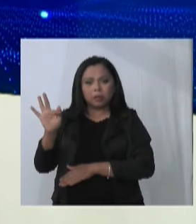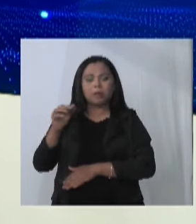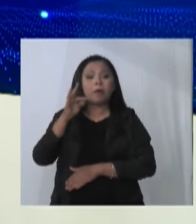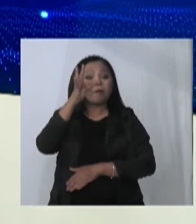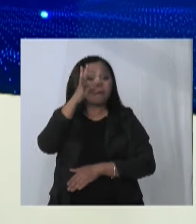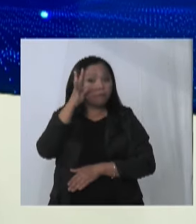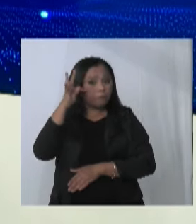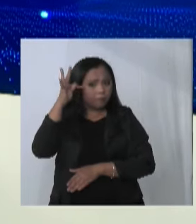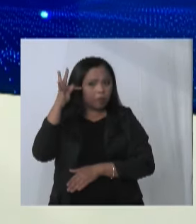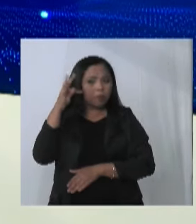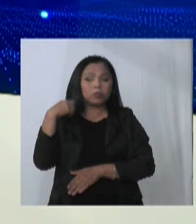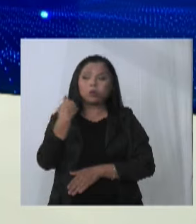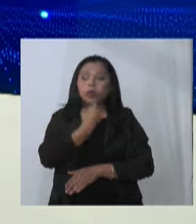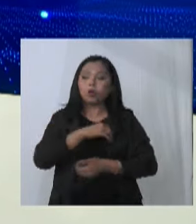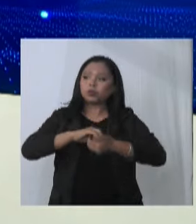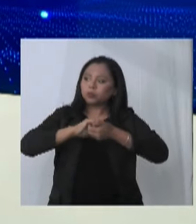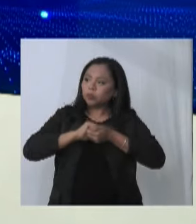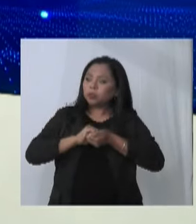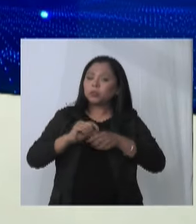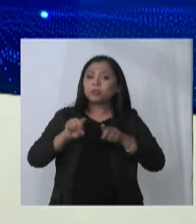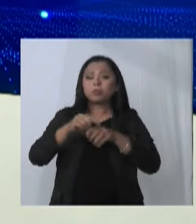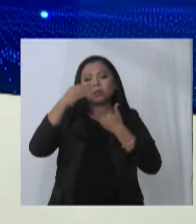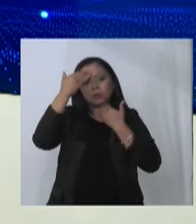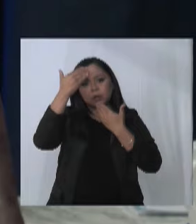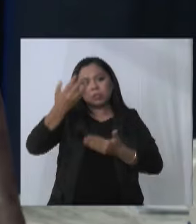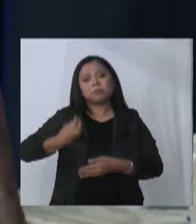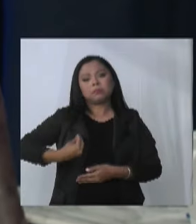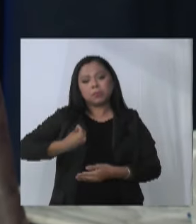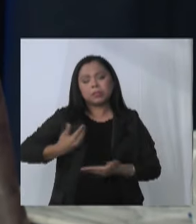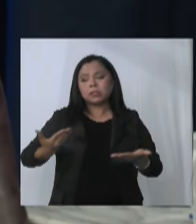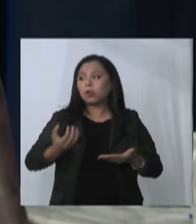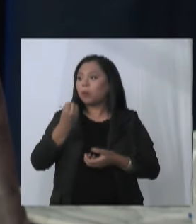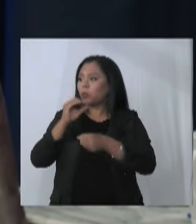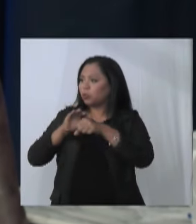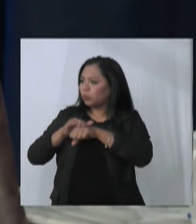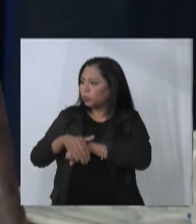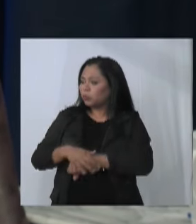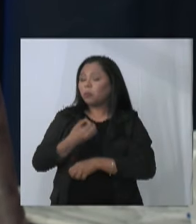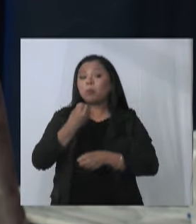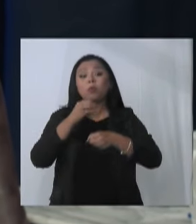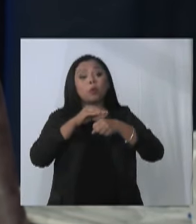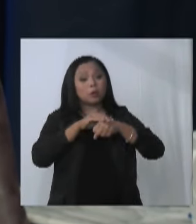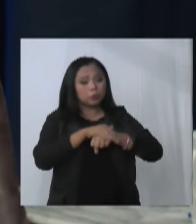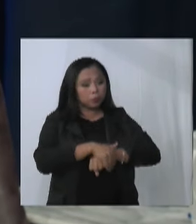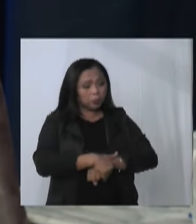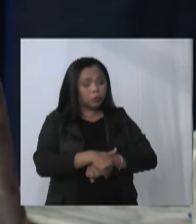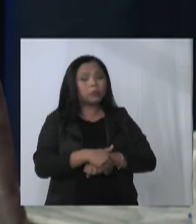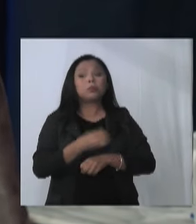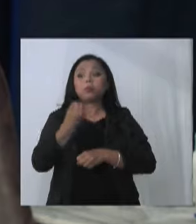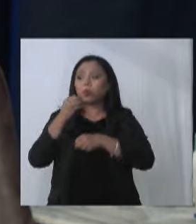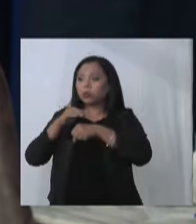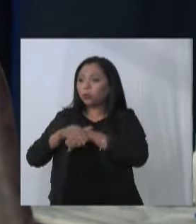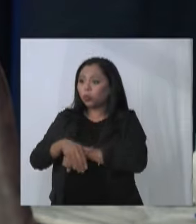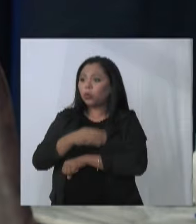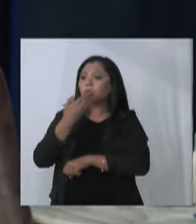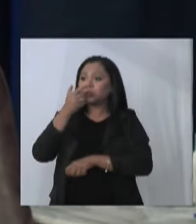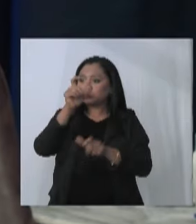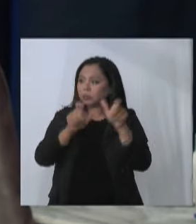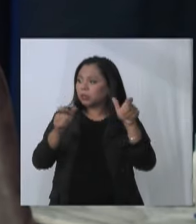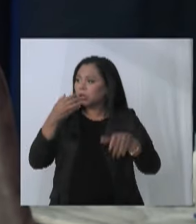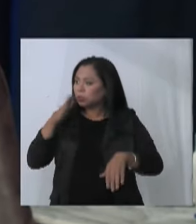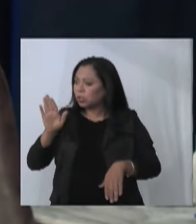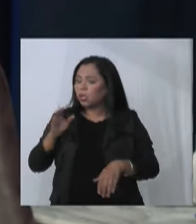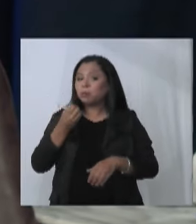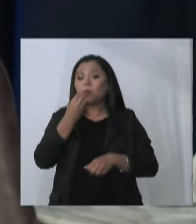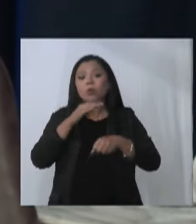Novo, a quem nós cumprimentamos e agradecemos também pela presença, candidato. Boa noite. Boa noite, Napoleão. Boa noite, candidatos. Boa noite a você